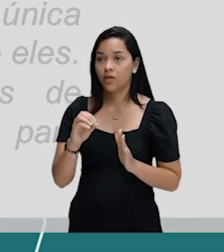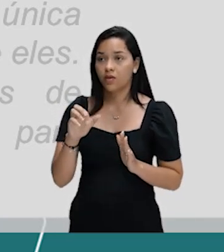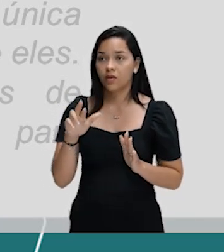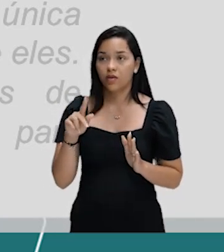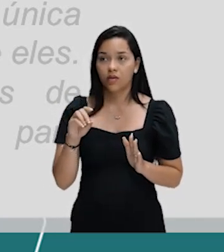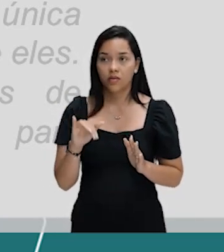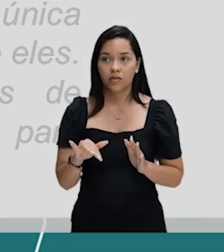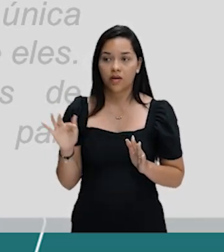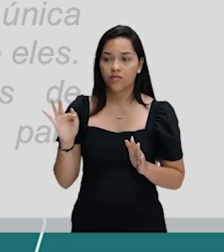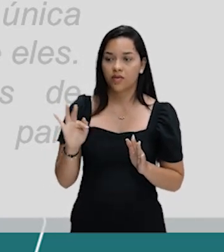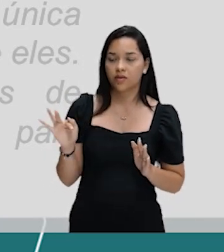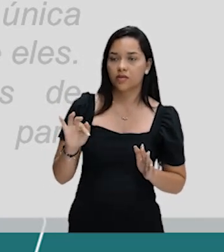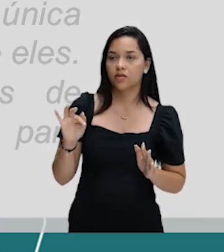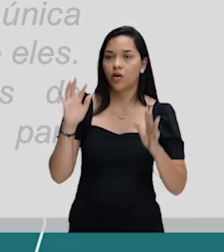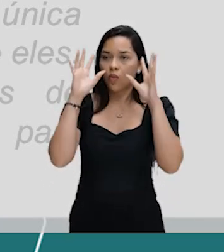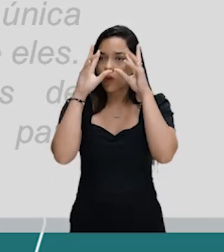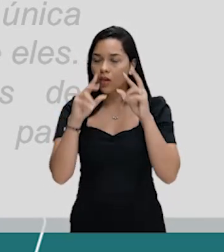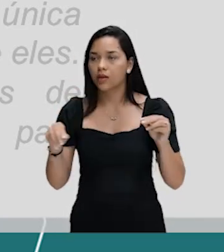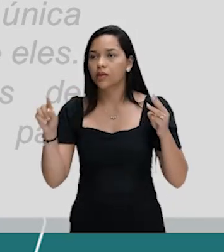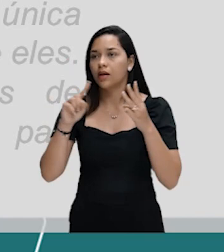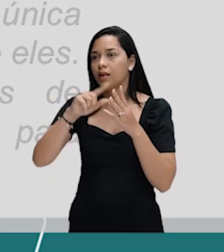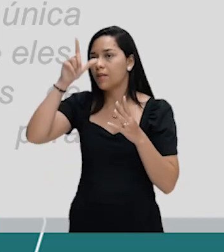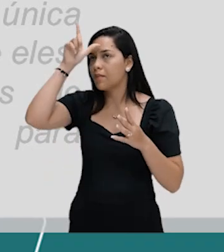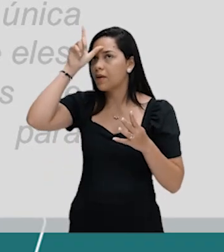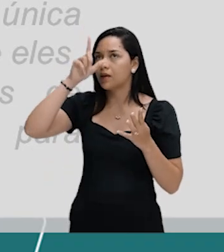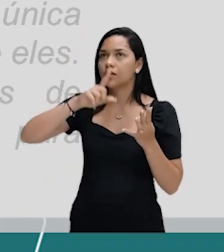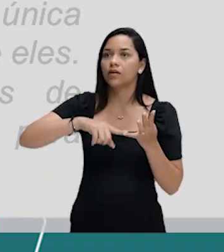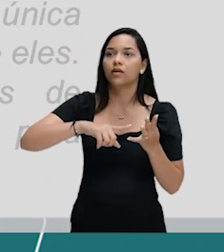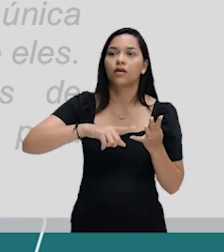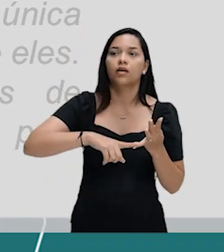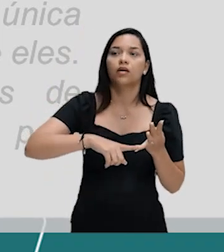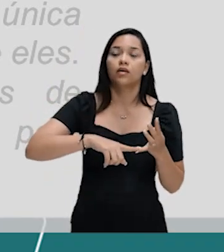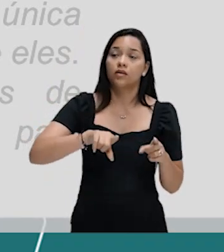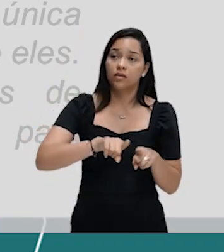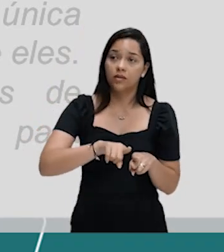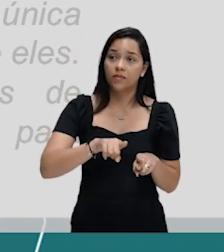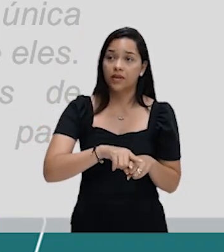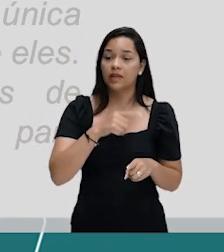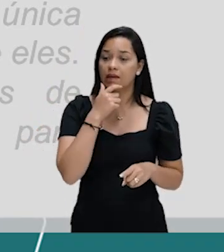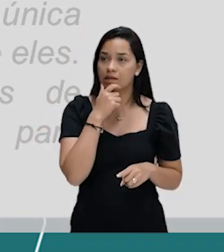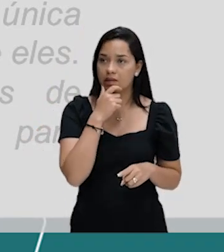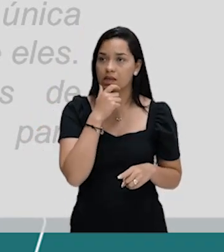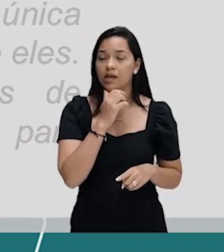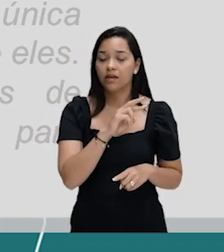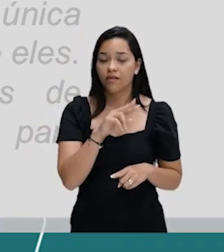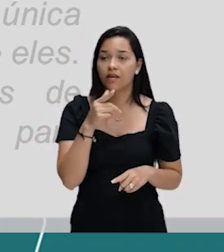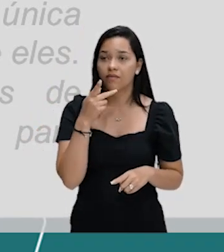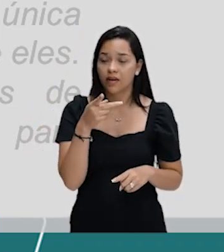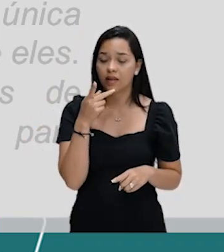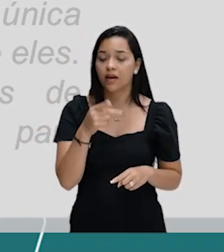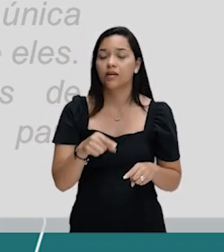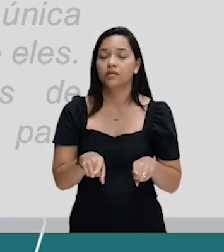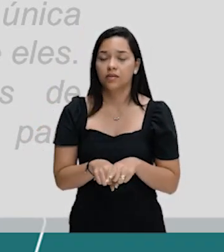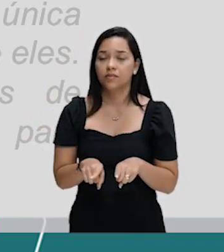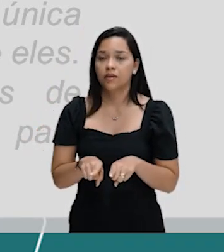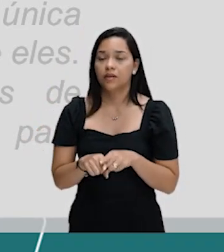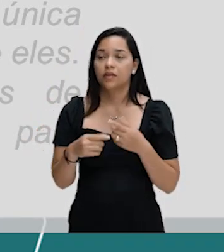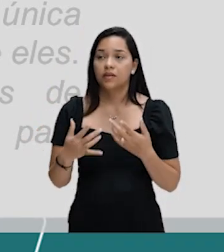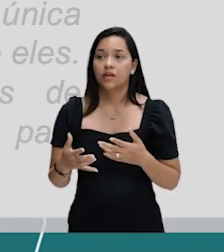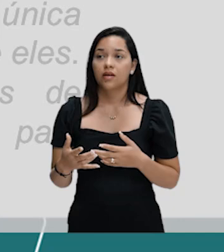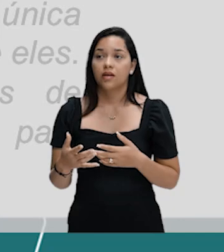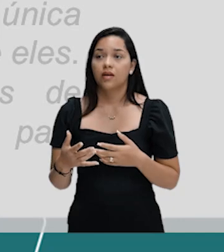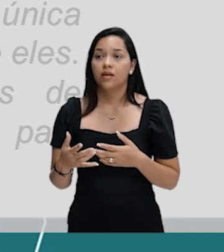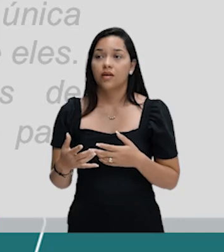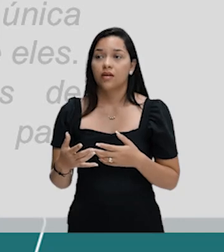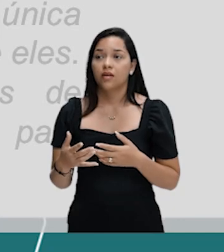Vale na França, vale na Holanda, vale na Alemanha, vale também na Inglaterra, a gente vai falar, né, do Brexit, tá certo?